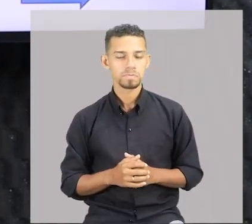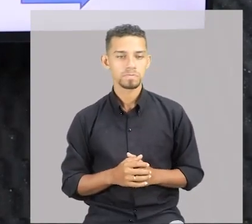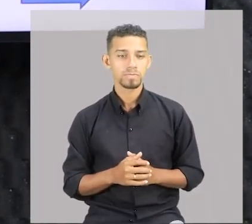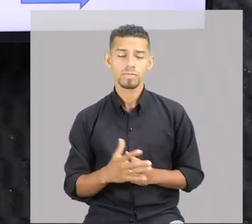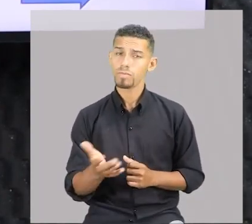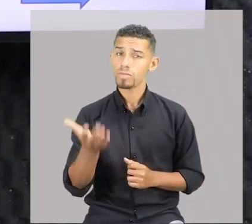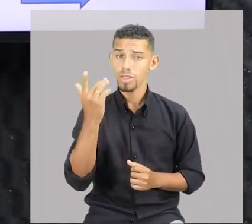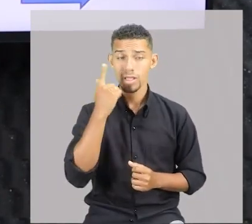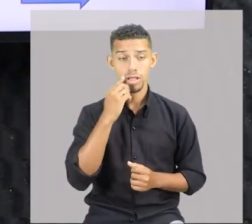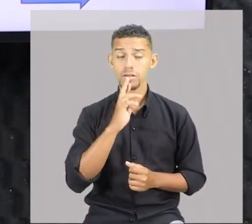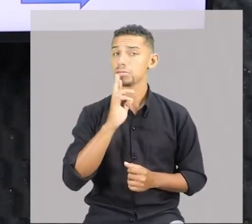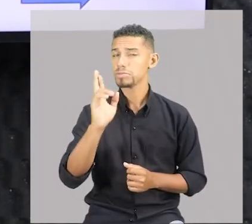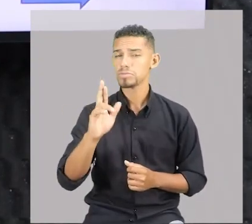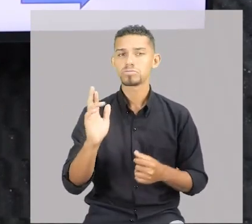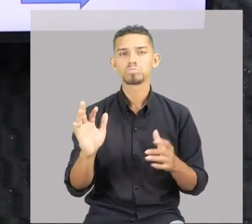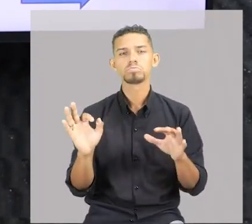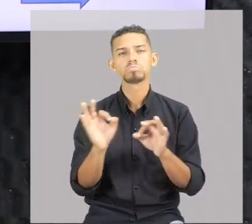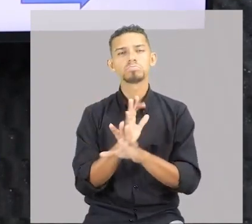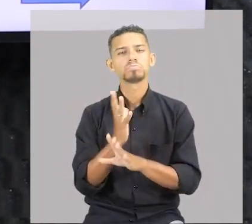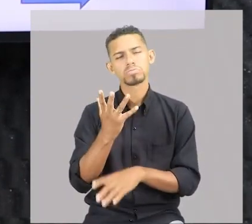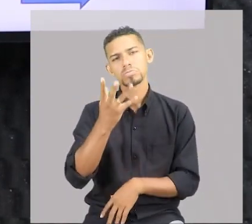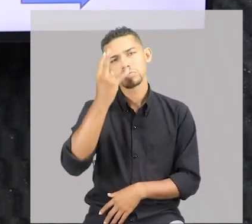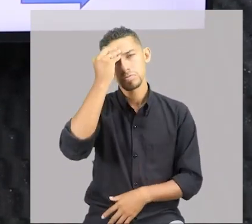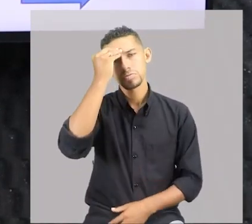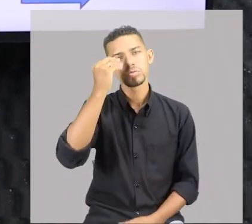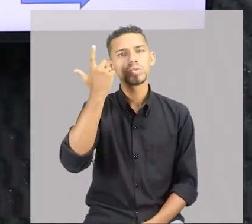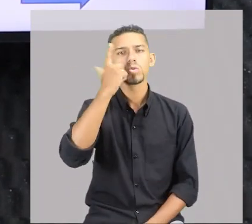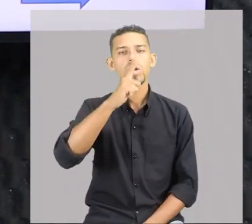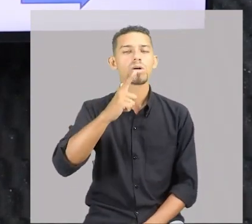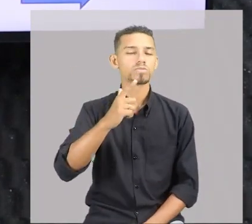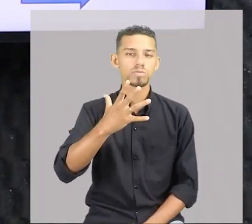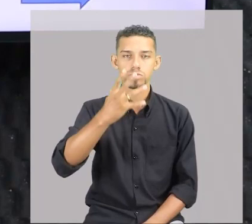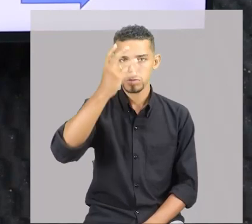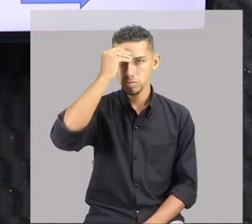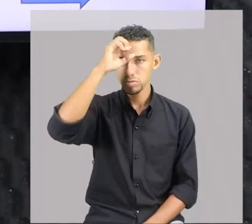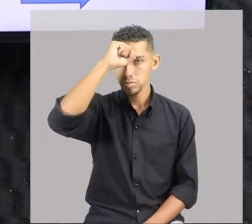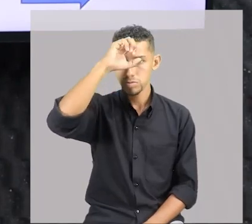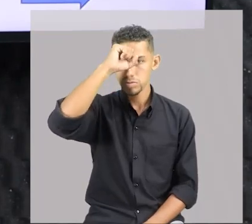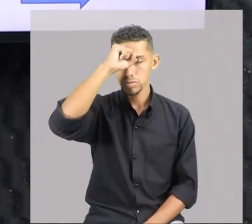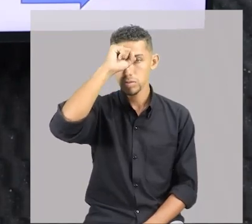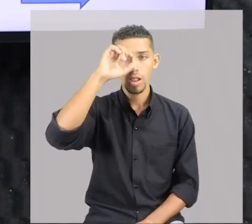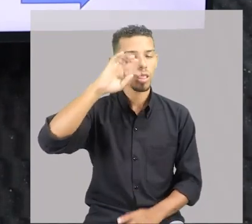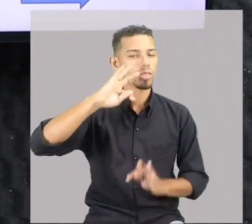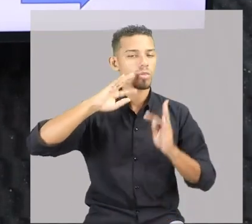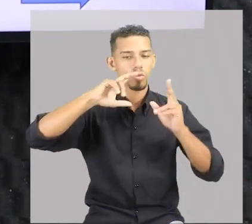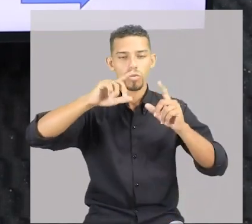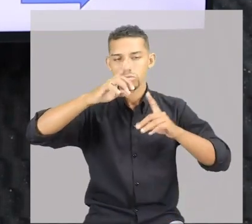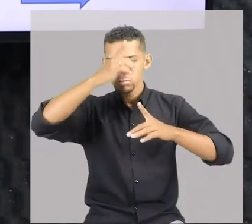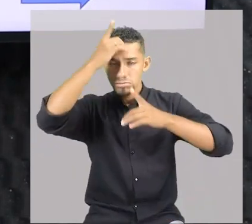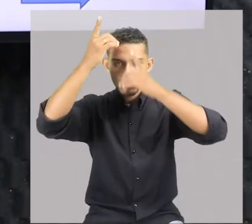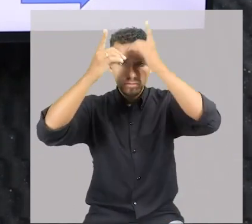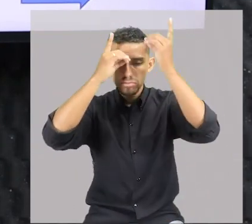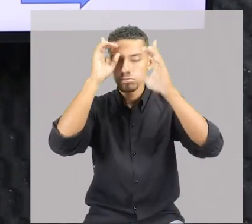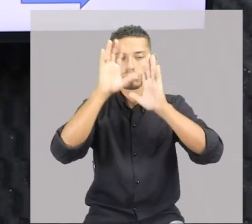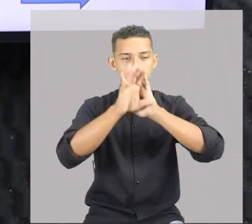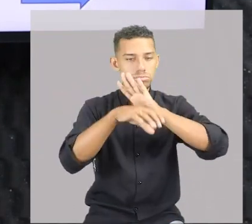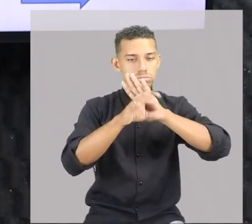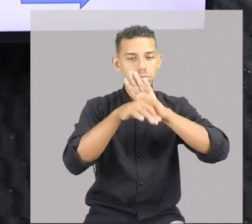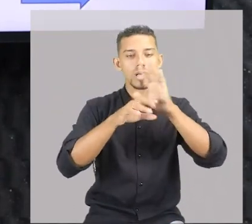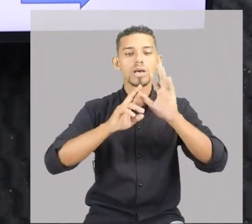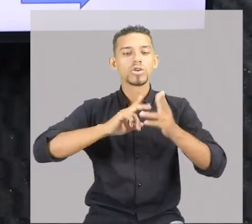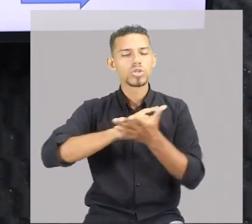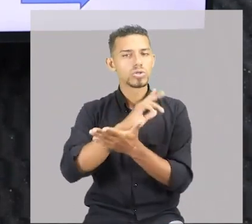E aí vamos fazer uma questão para a gente poder ver se a gente conseguiu fixar aí todas essas ideias e conceitos relacionados